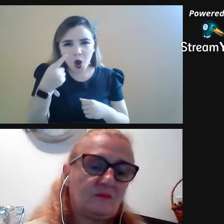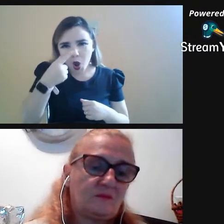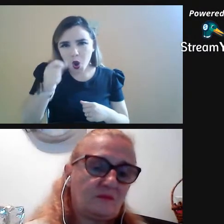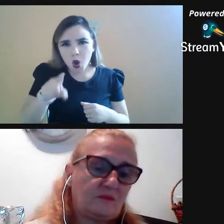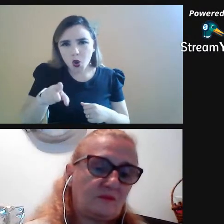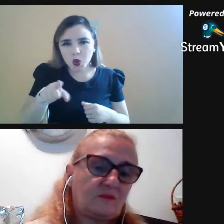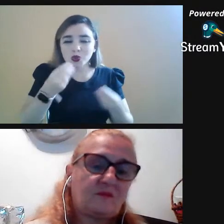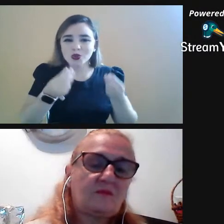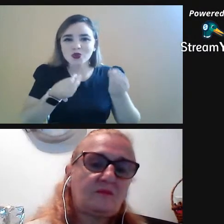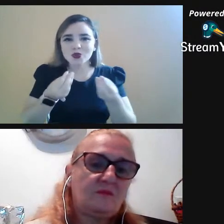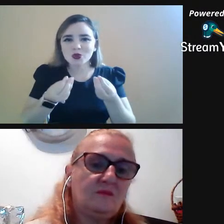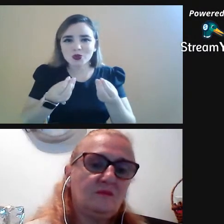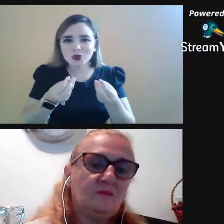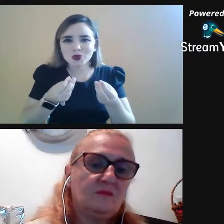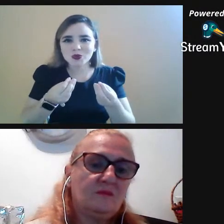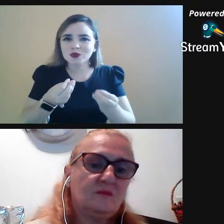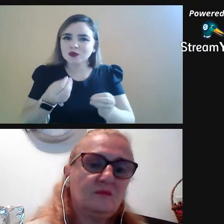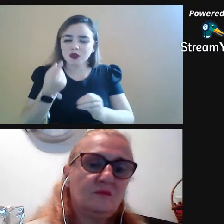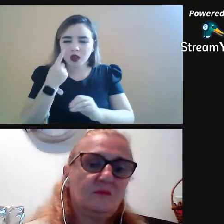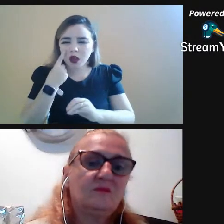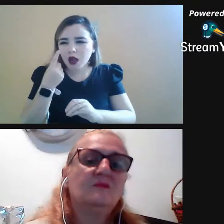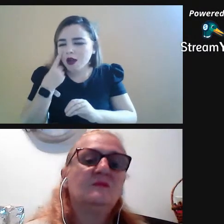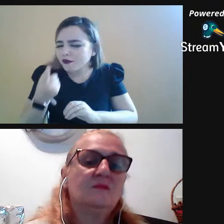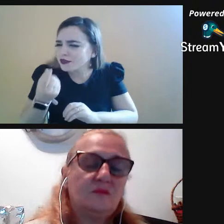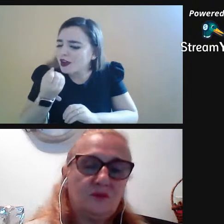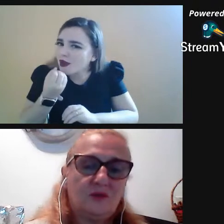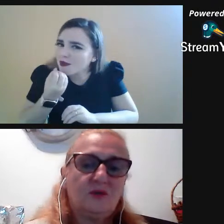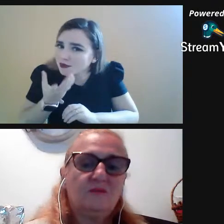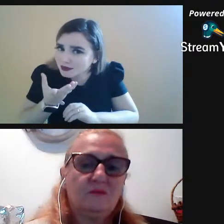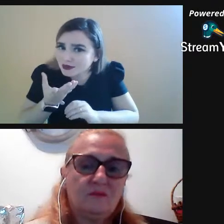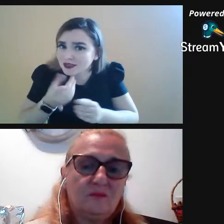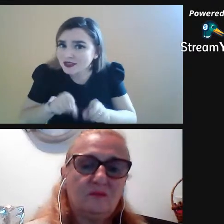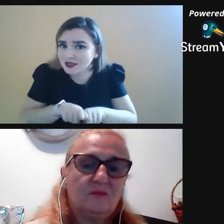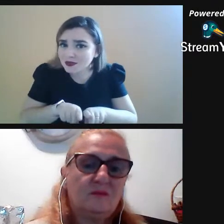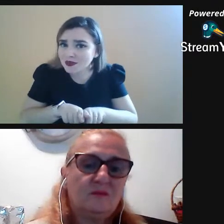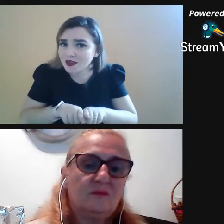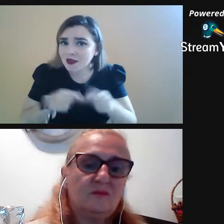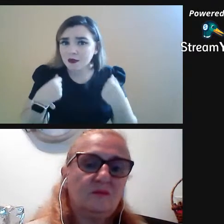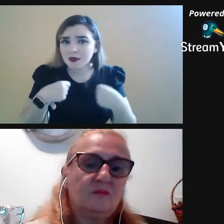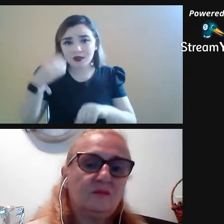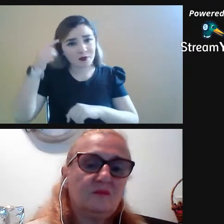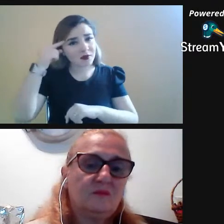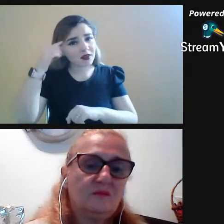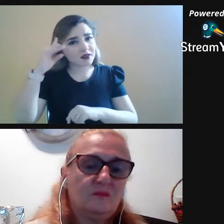um olhar mais generoso e pensar assim,